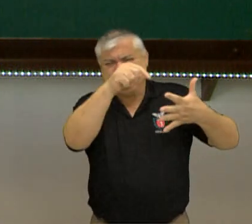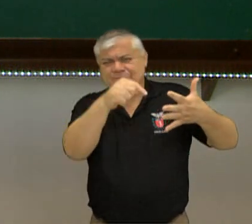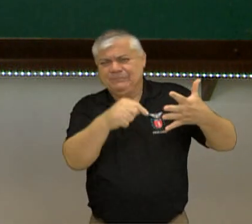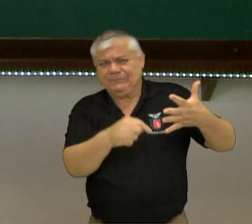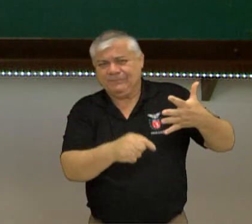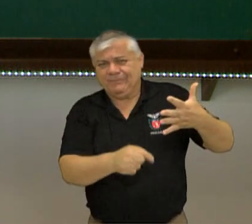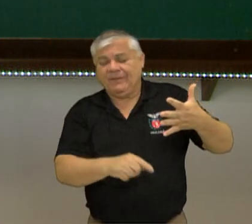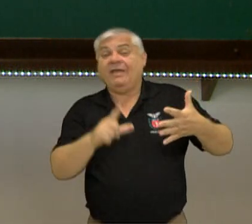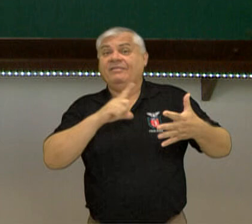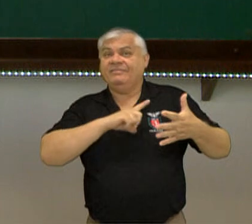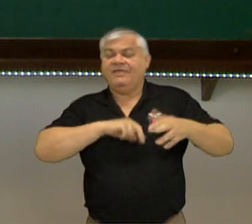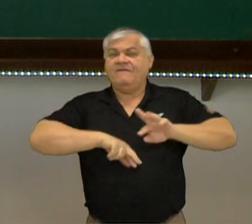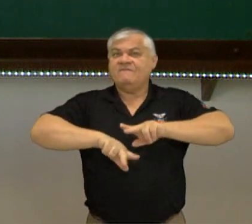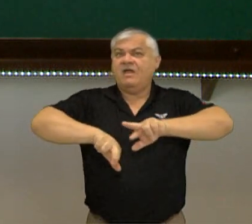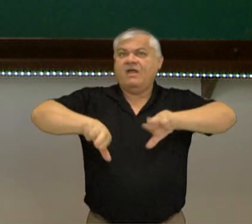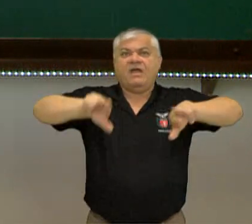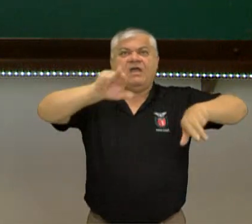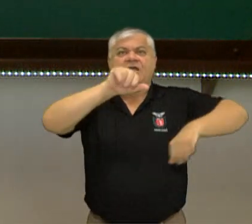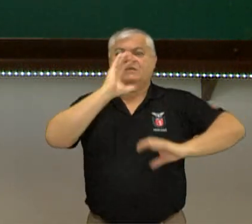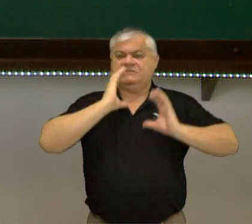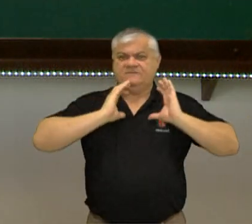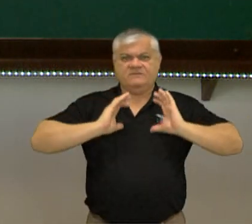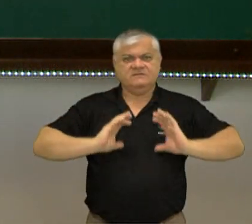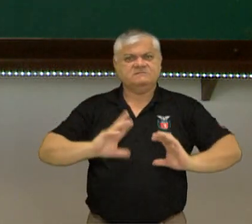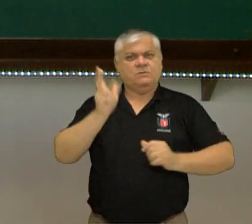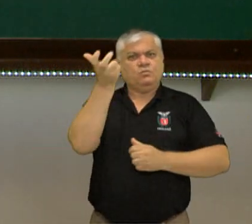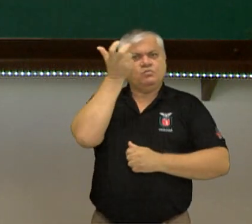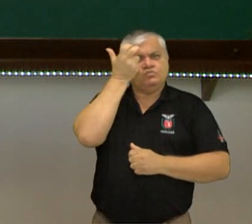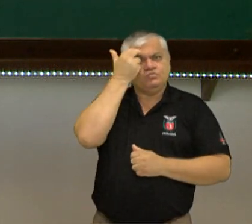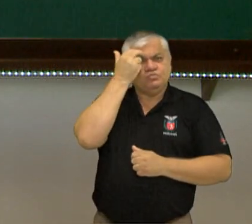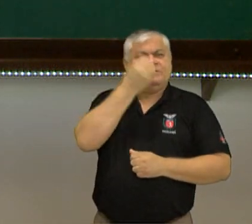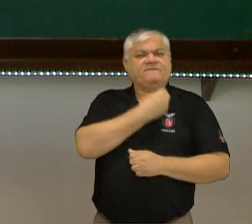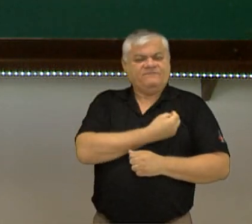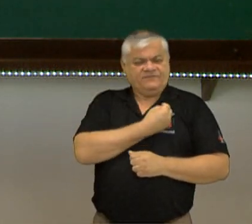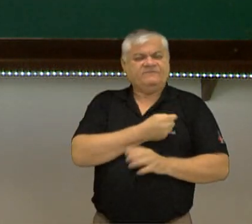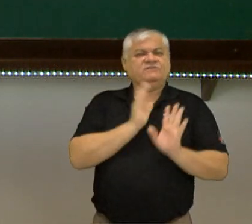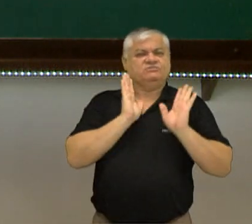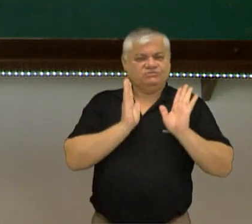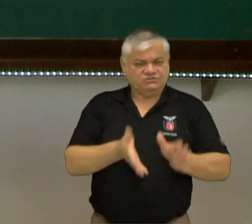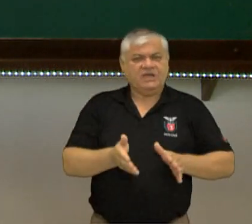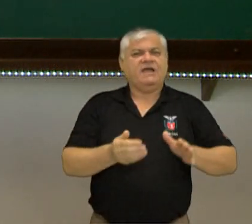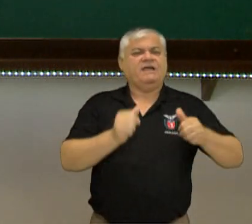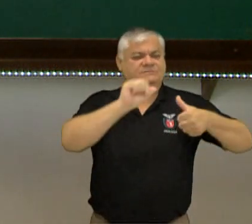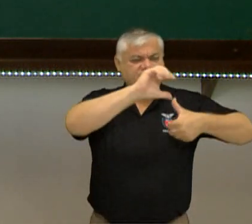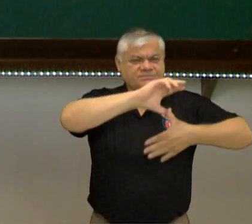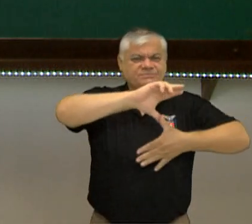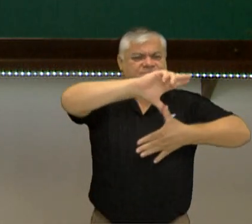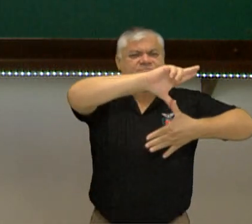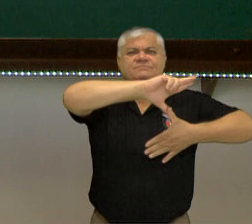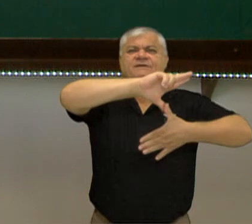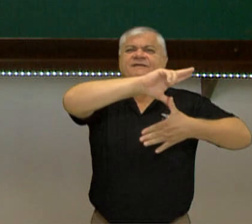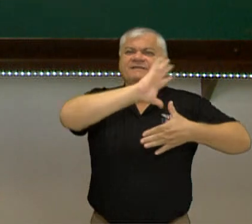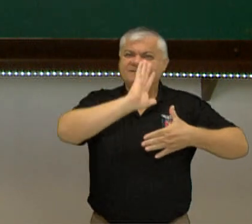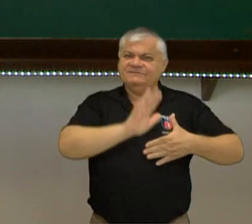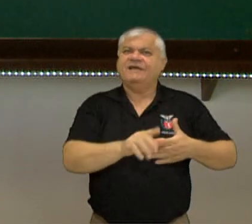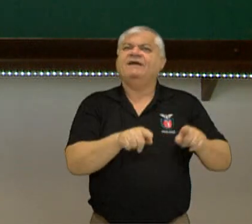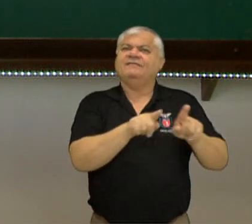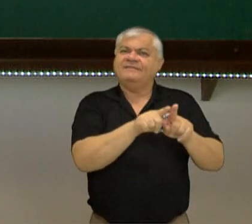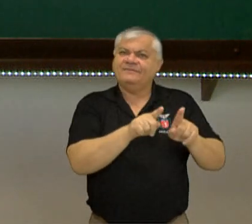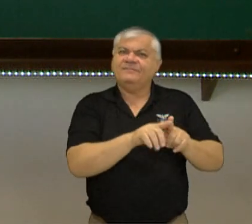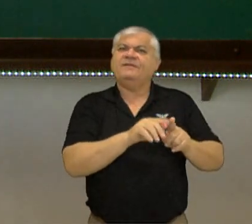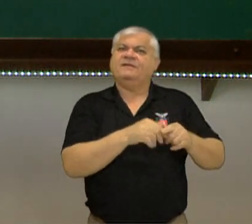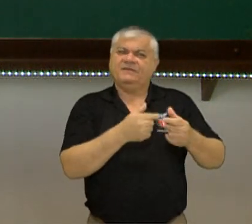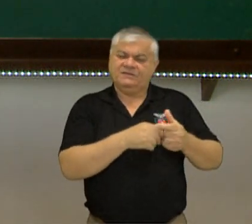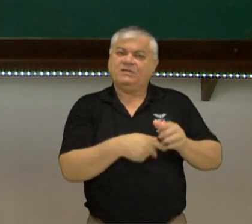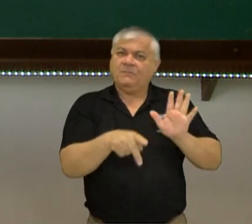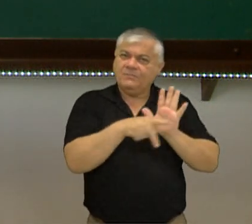esse mosaico de civilização cultural que existia na América e que tem as suas consequências, né, forma a